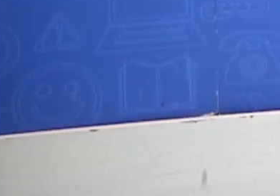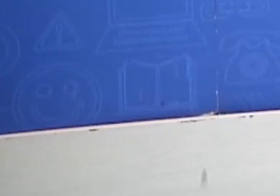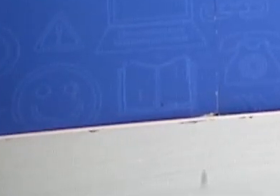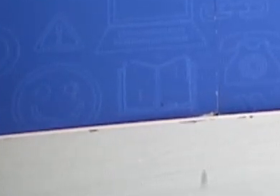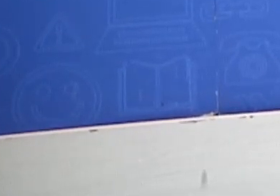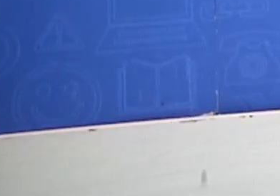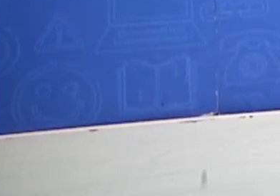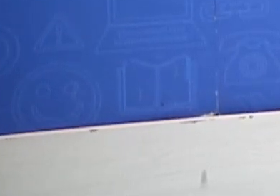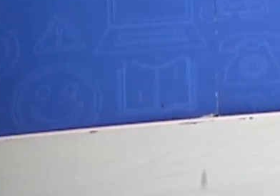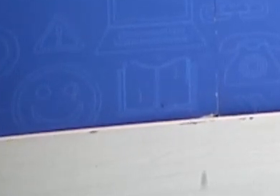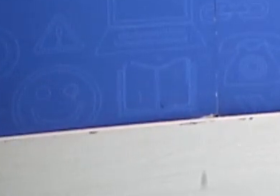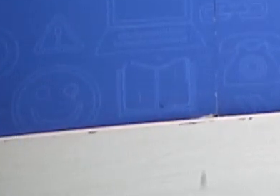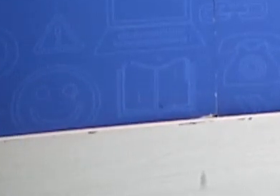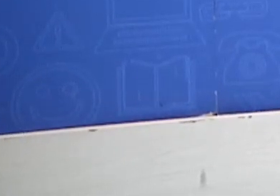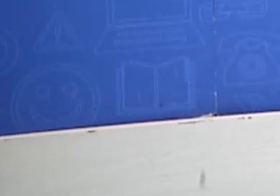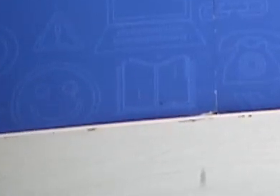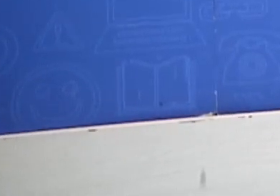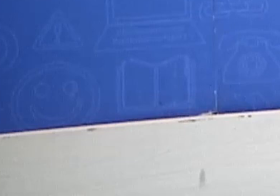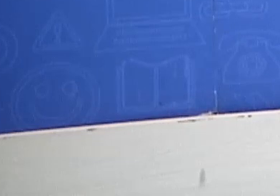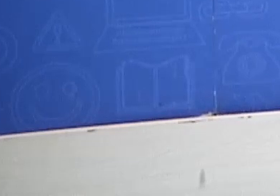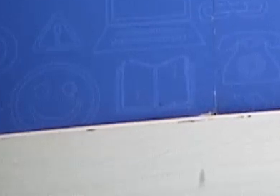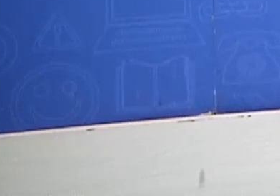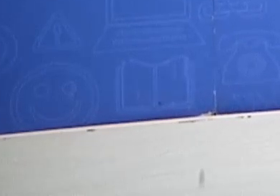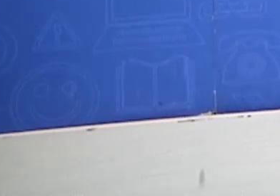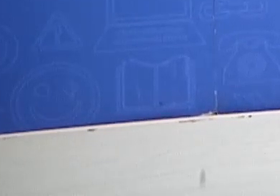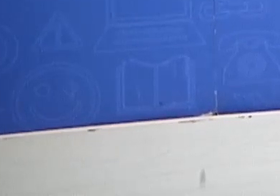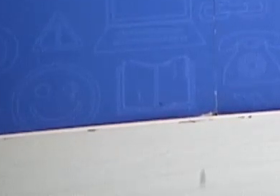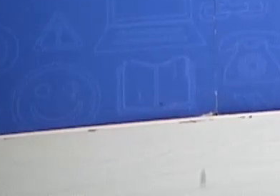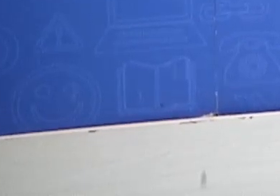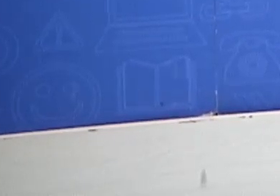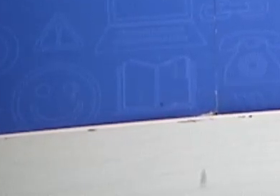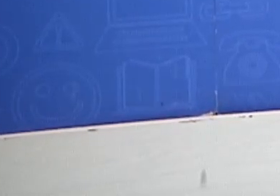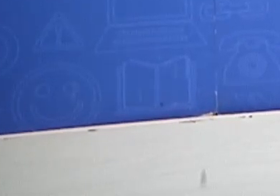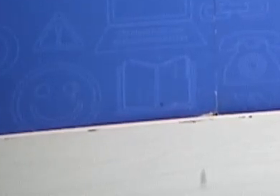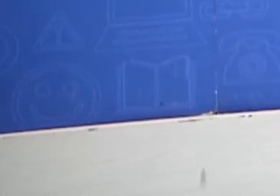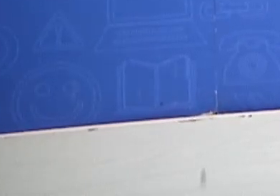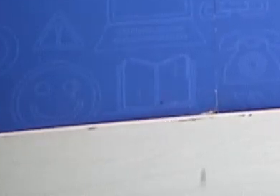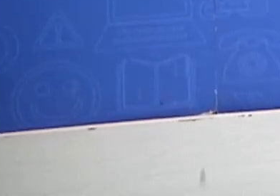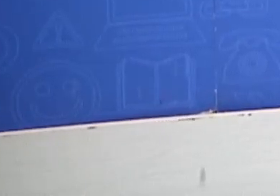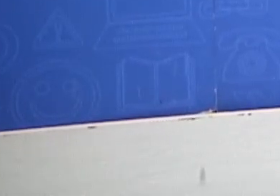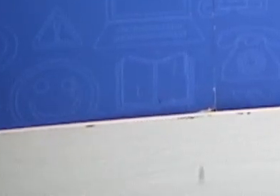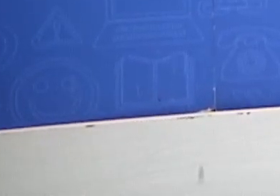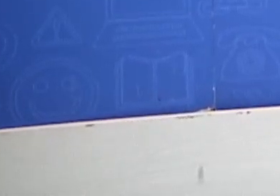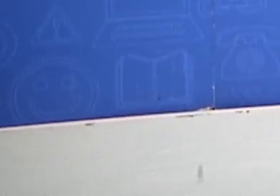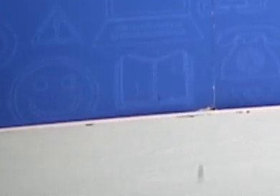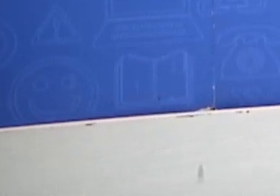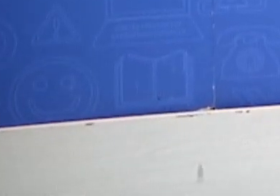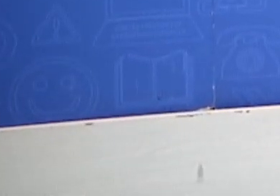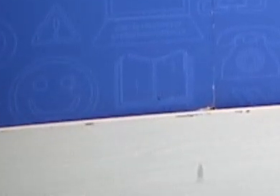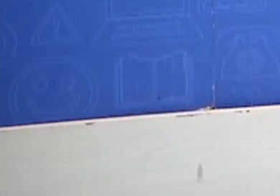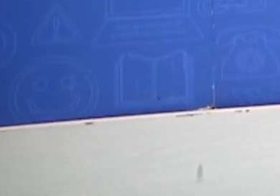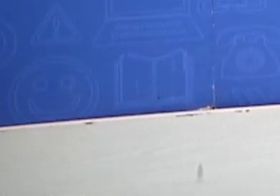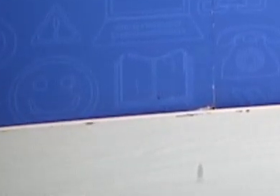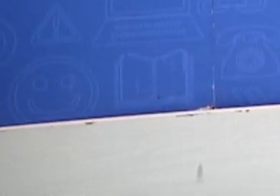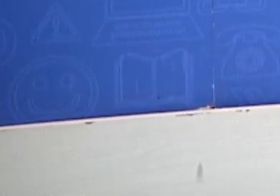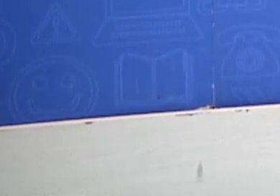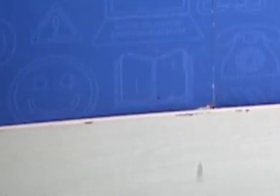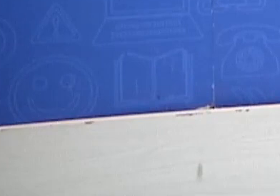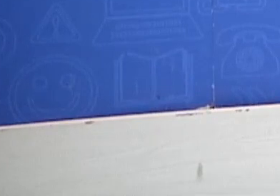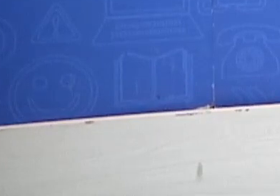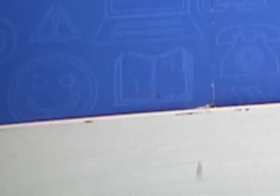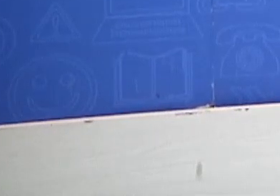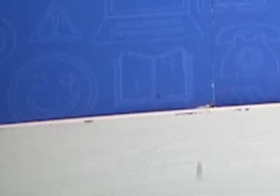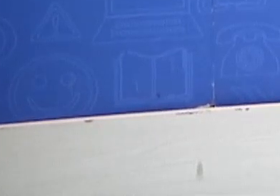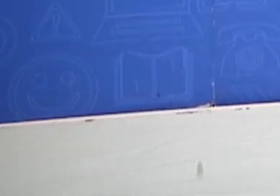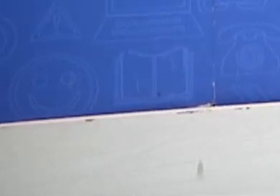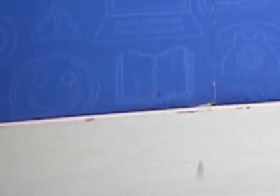sua vida, né? Sobre os projetos futuros para a nossa cidade de Caxias e muitos outros